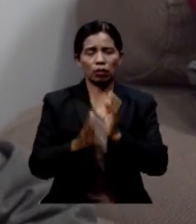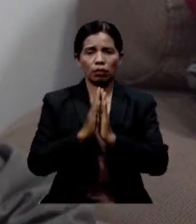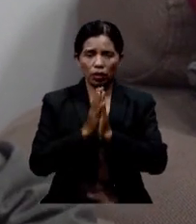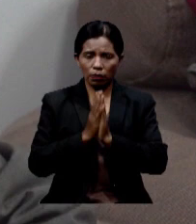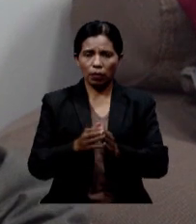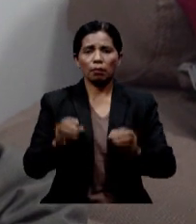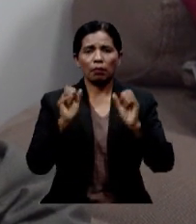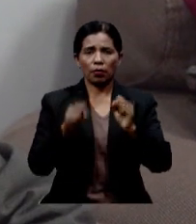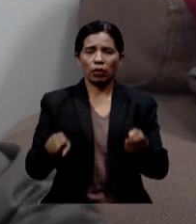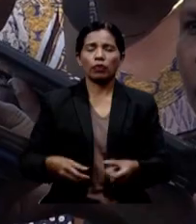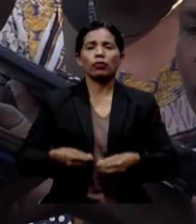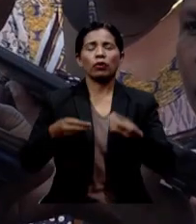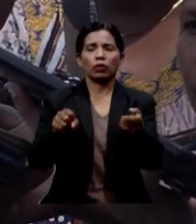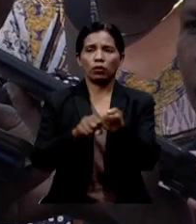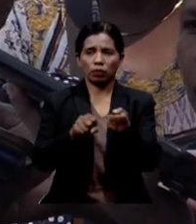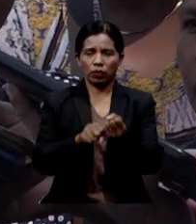apoio.